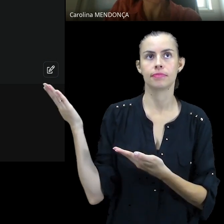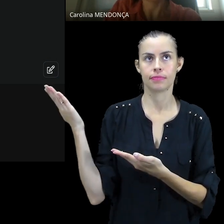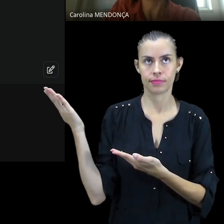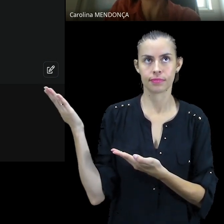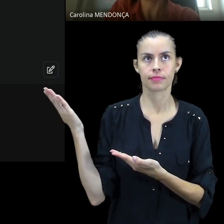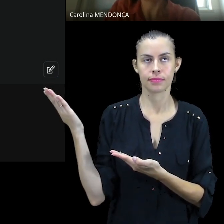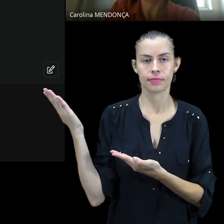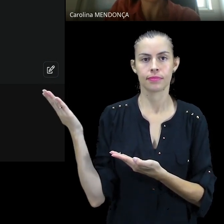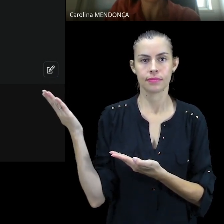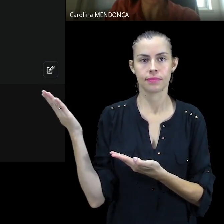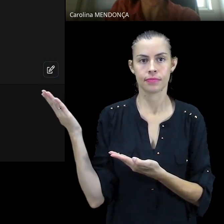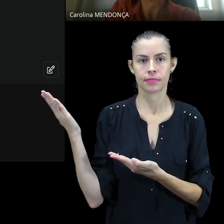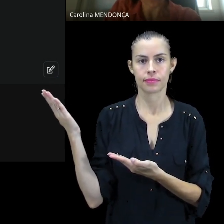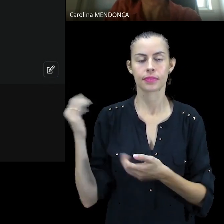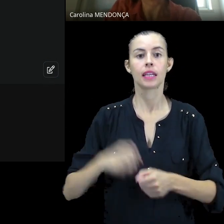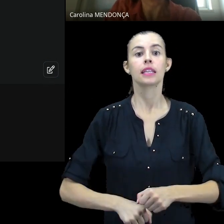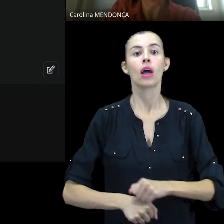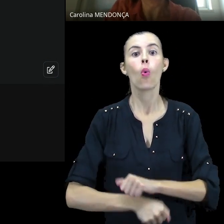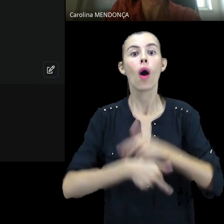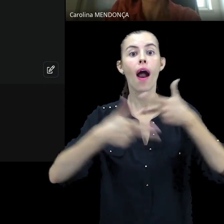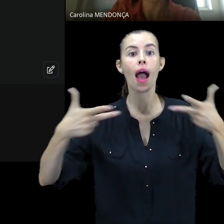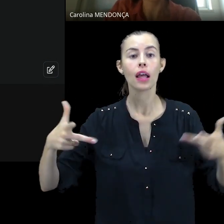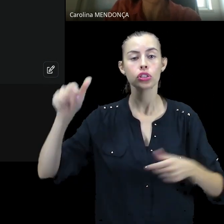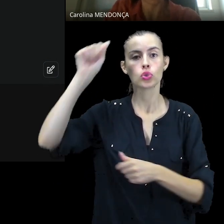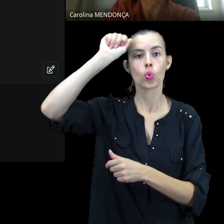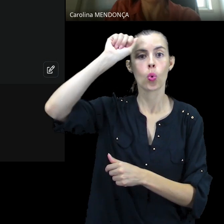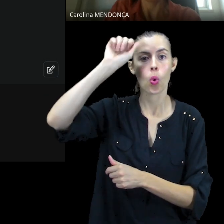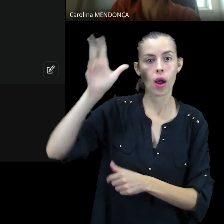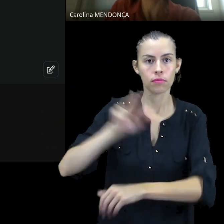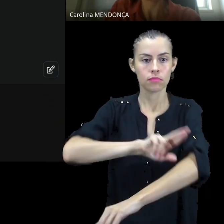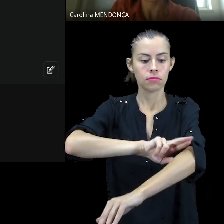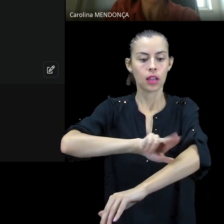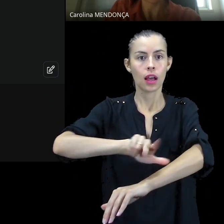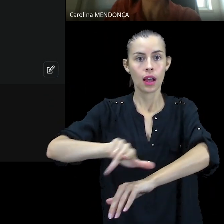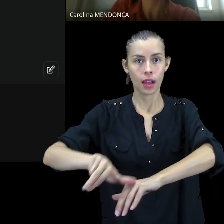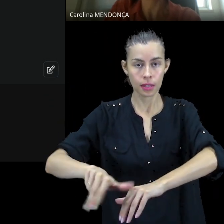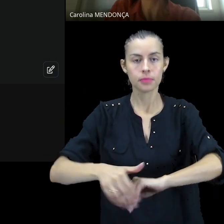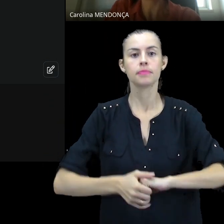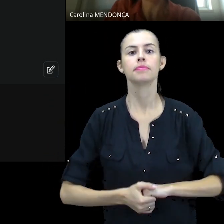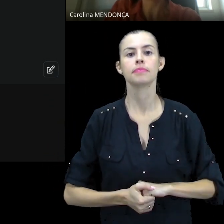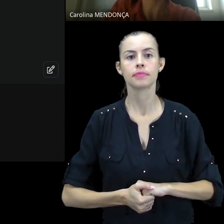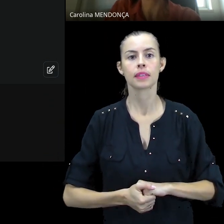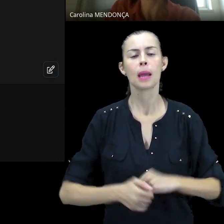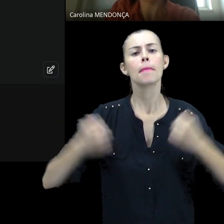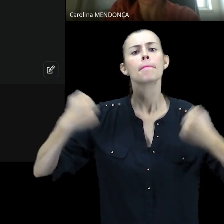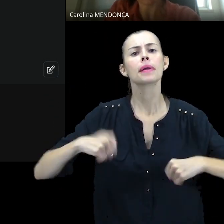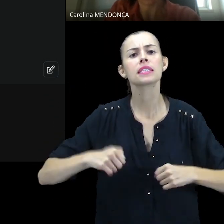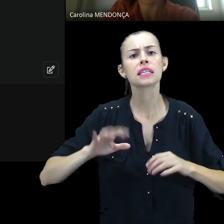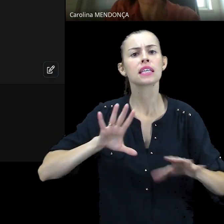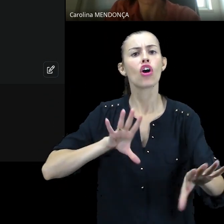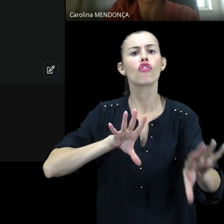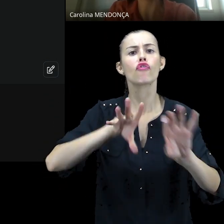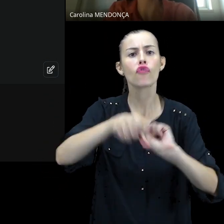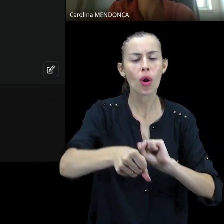de Educação para as Relações Étnico-Raciais tem como meta promover a educação de cidadãos atuantes e conscientes no